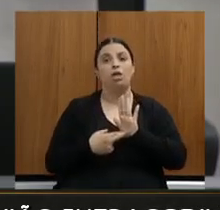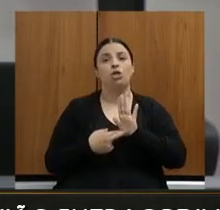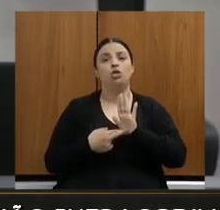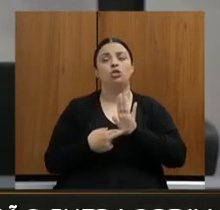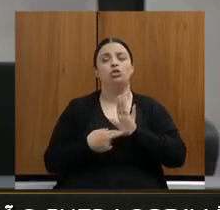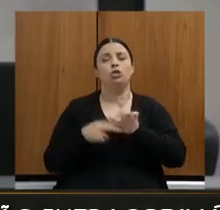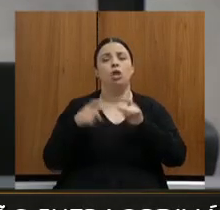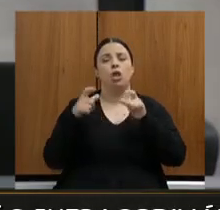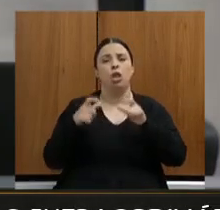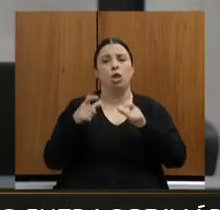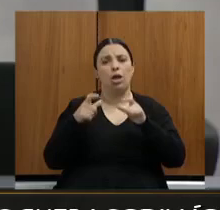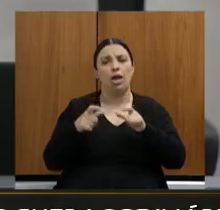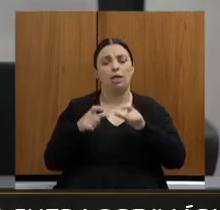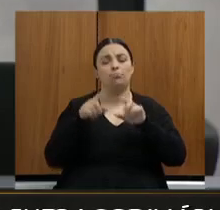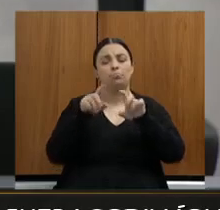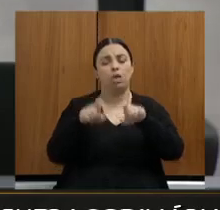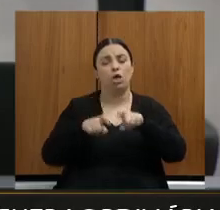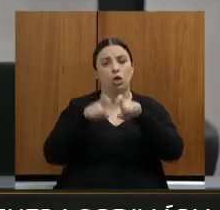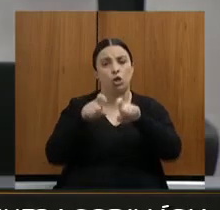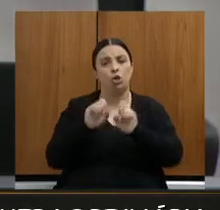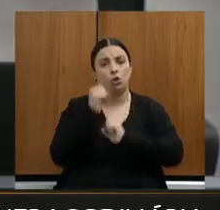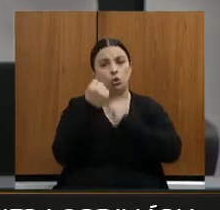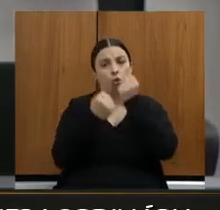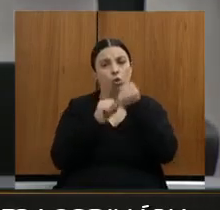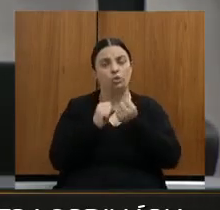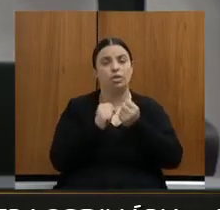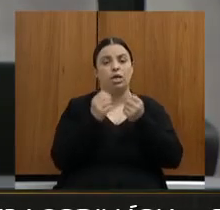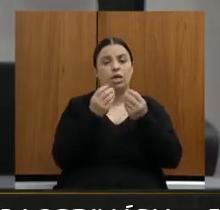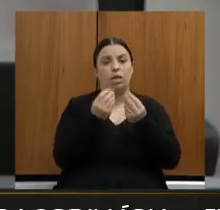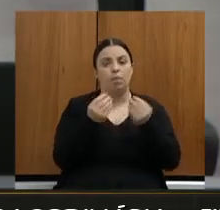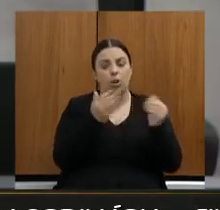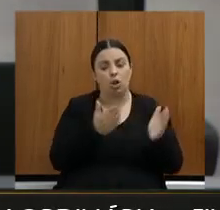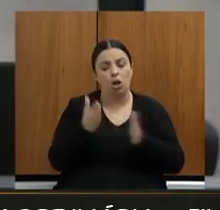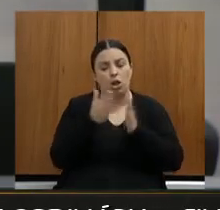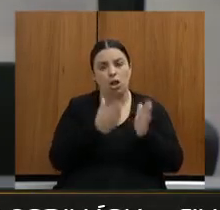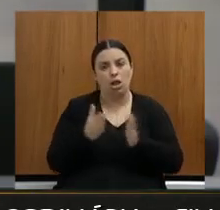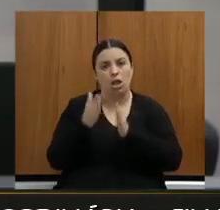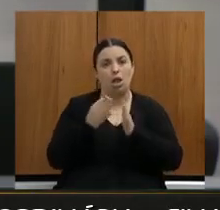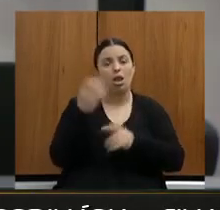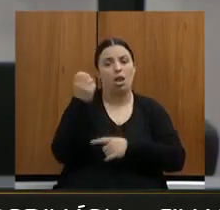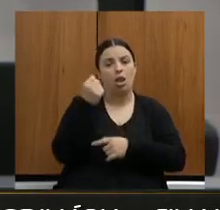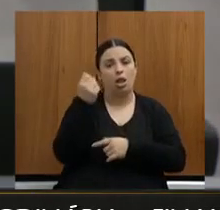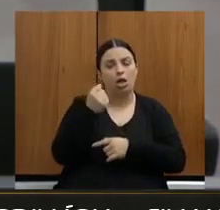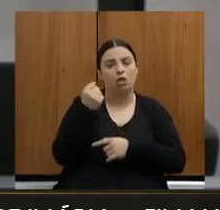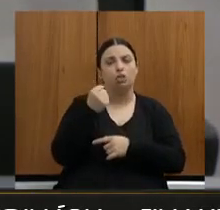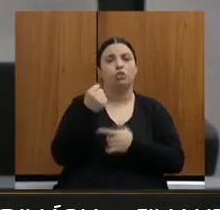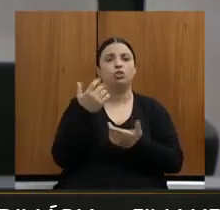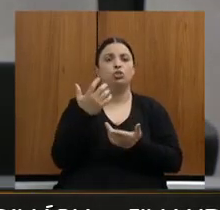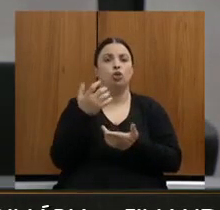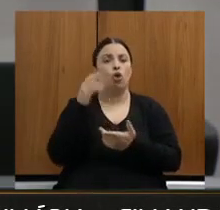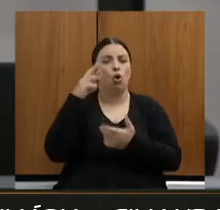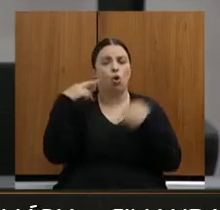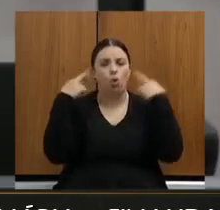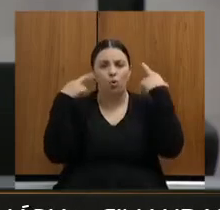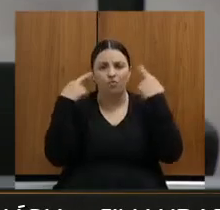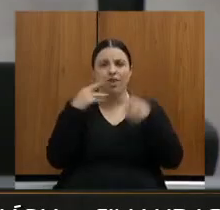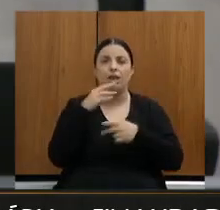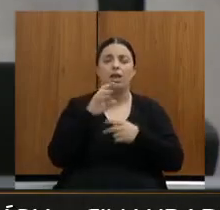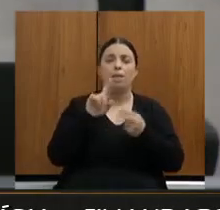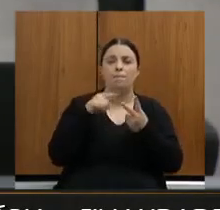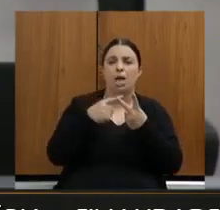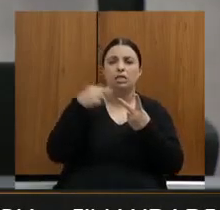agroindústrias que processe artesanalmente leite de cabra e ovelha por meio da lei